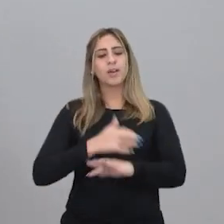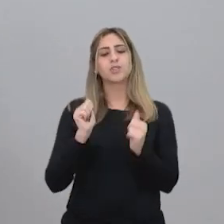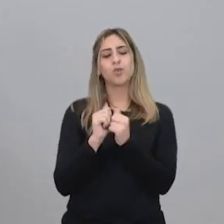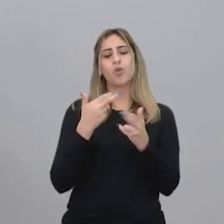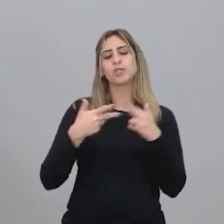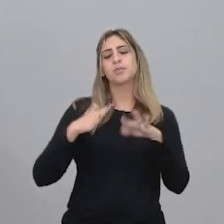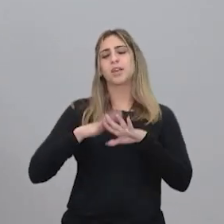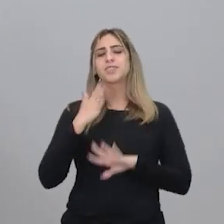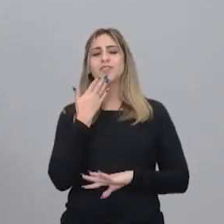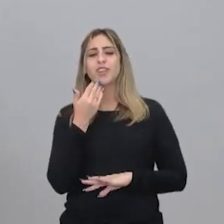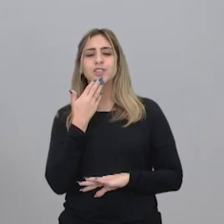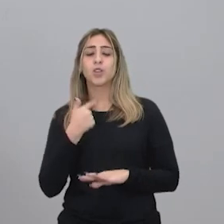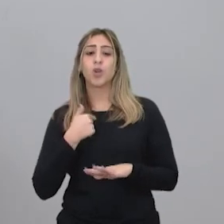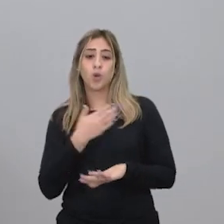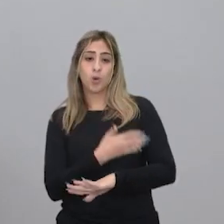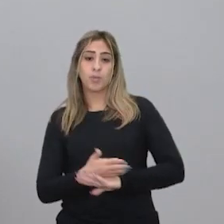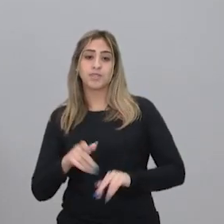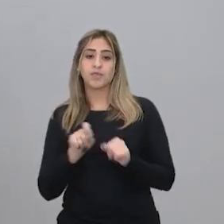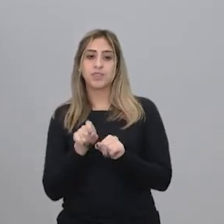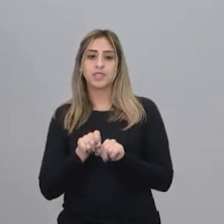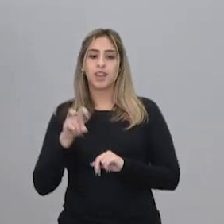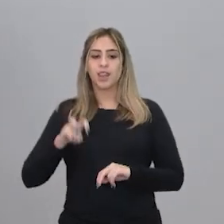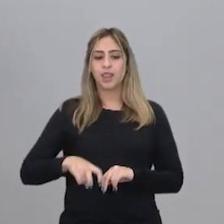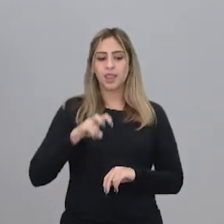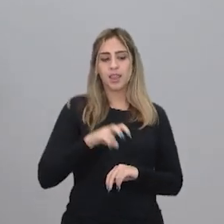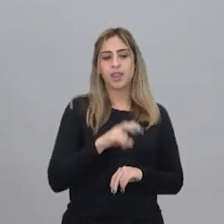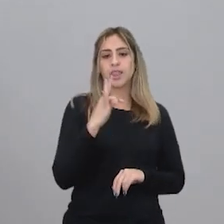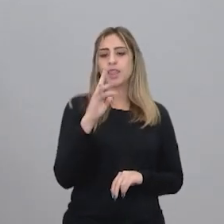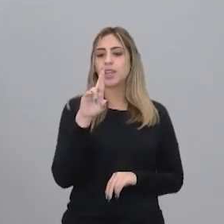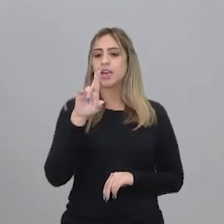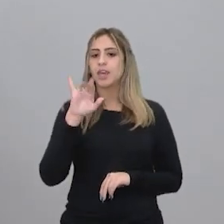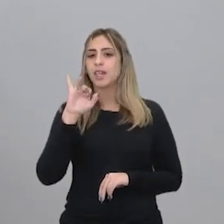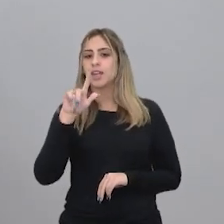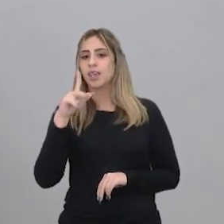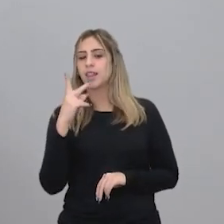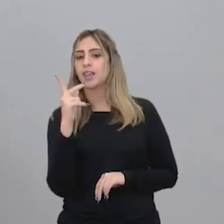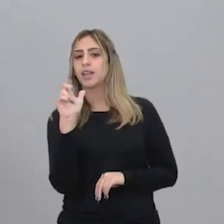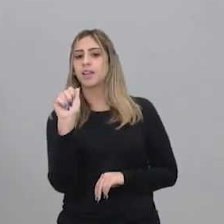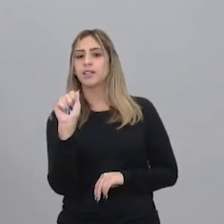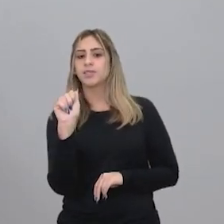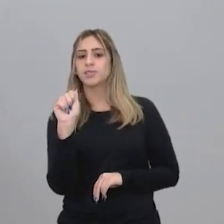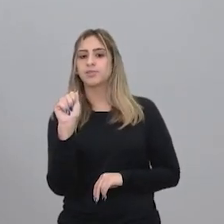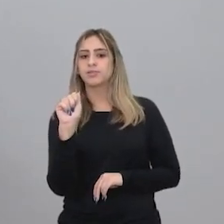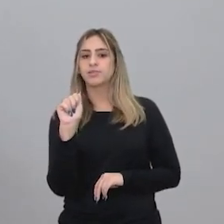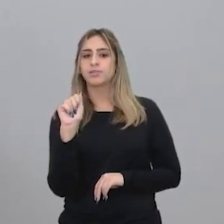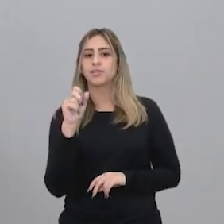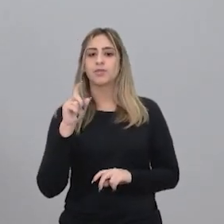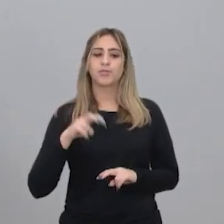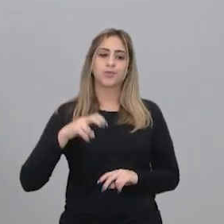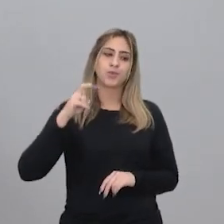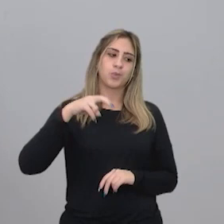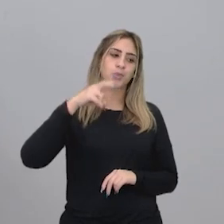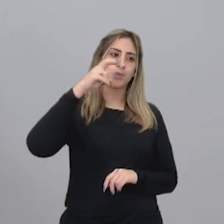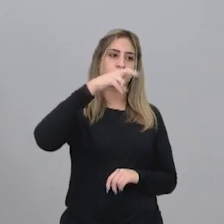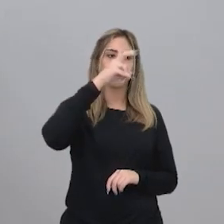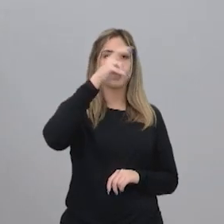mais fáceis, assim. Eu comecei fazendo trilhas no Brasil, trilhas sem altitude, e